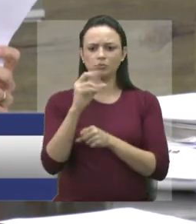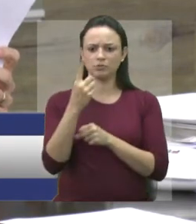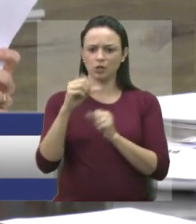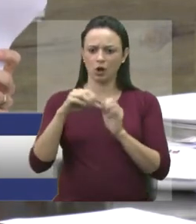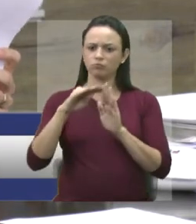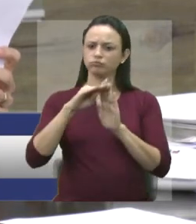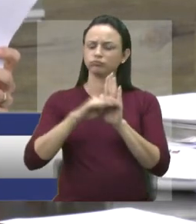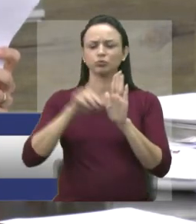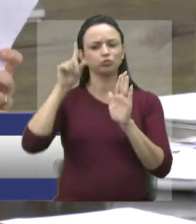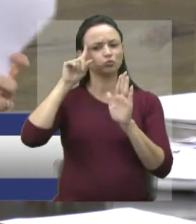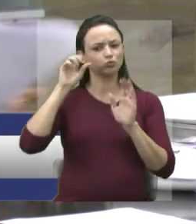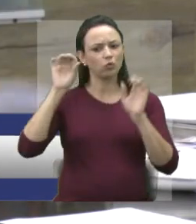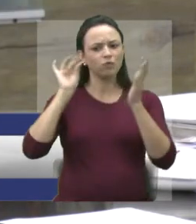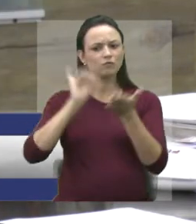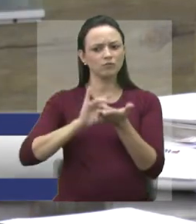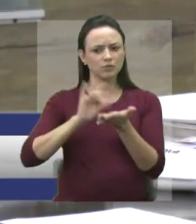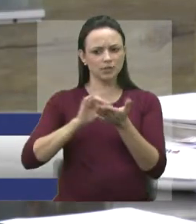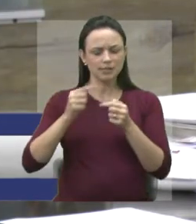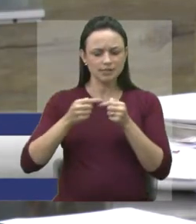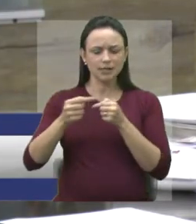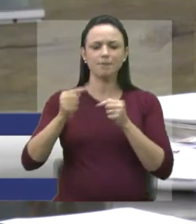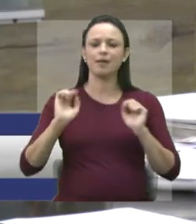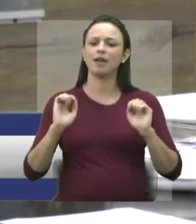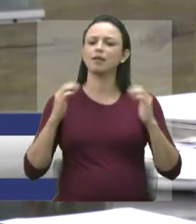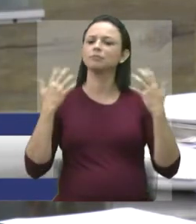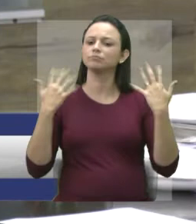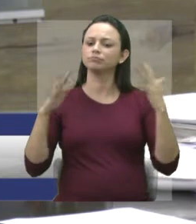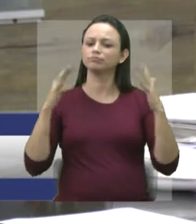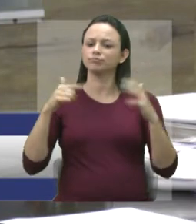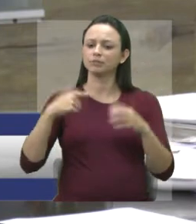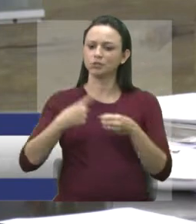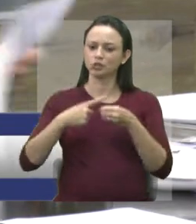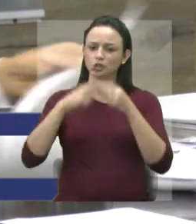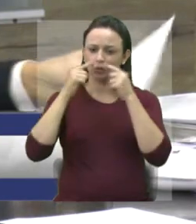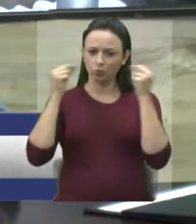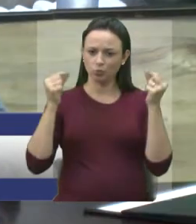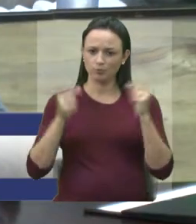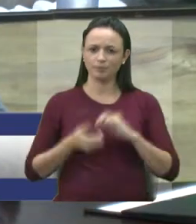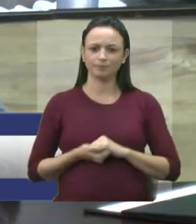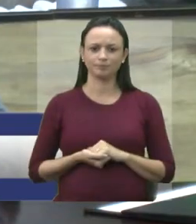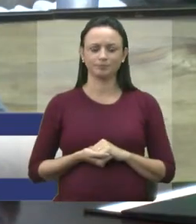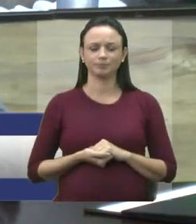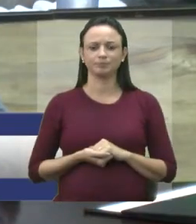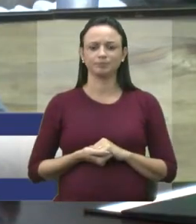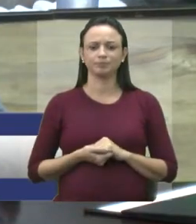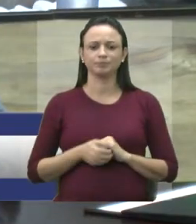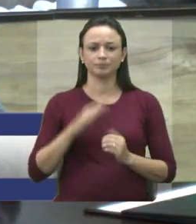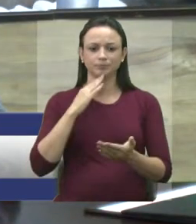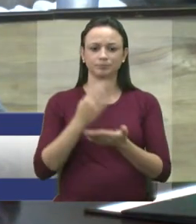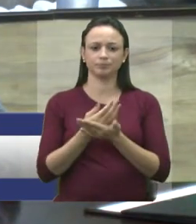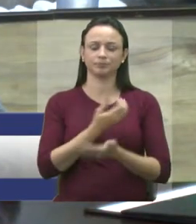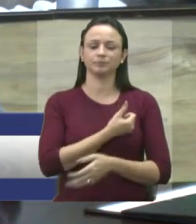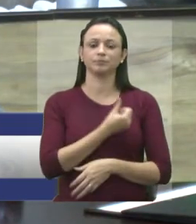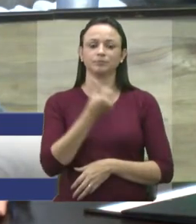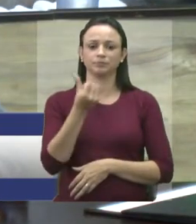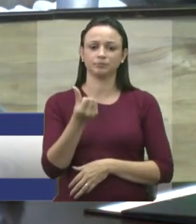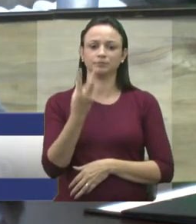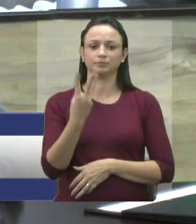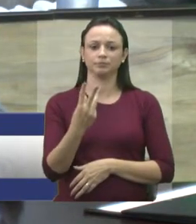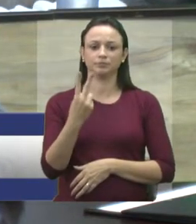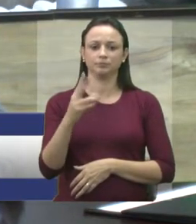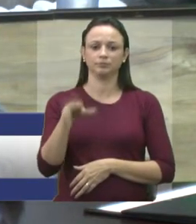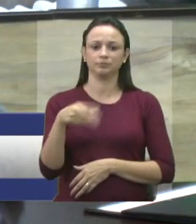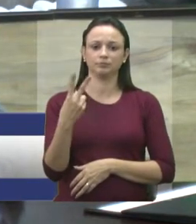oficial de eventos na semana do aniversário da cidade. Requerimento número